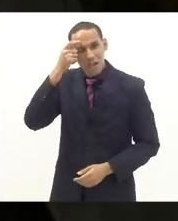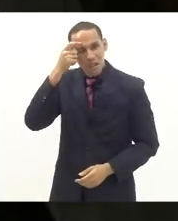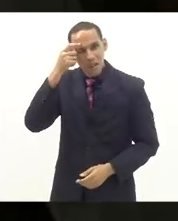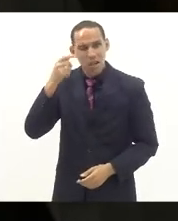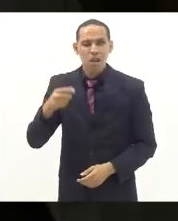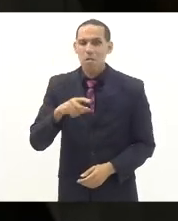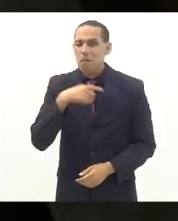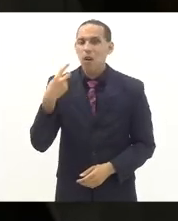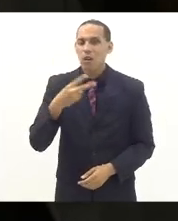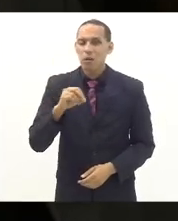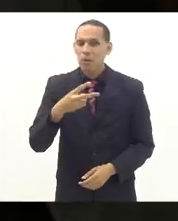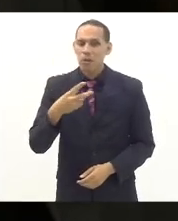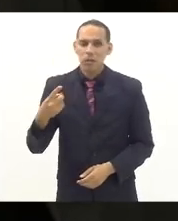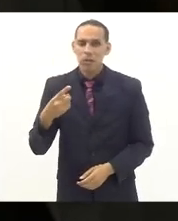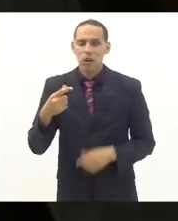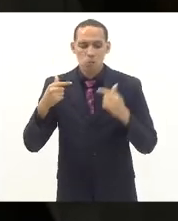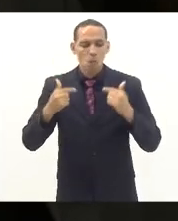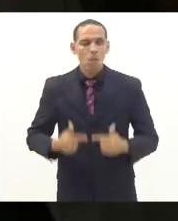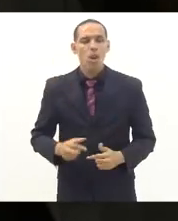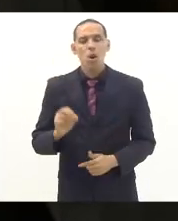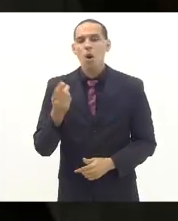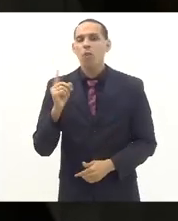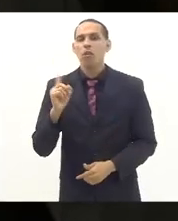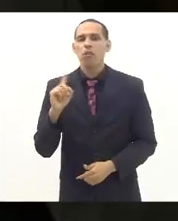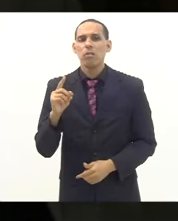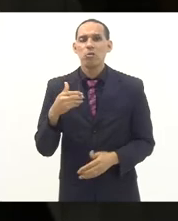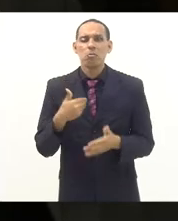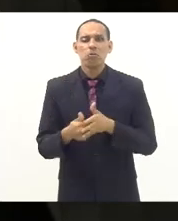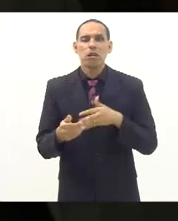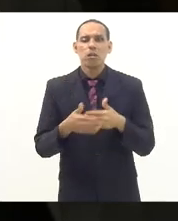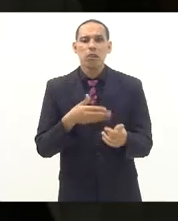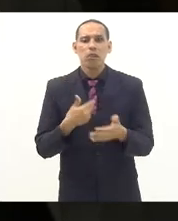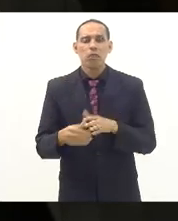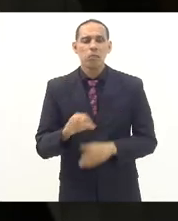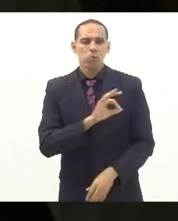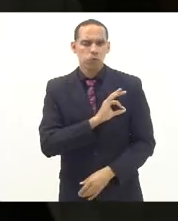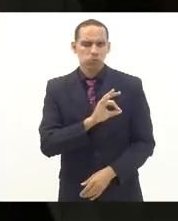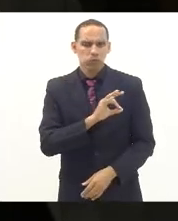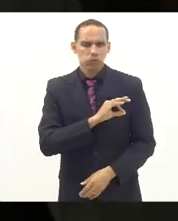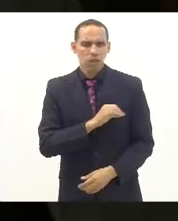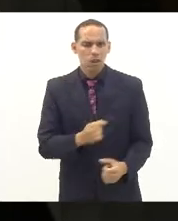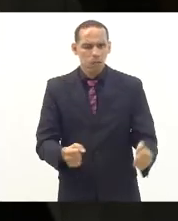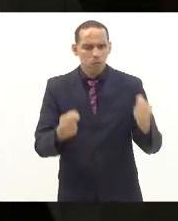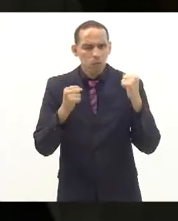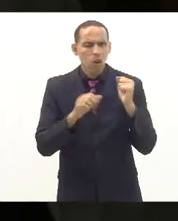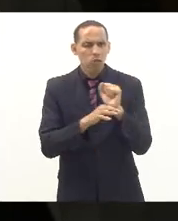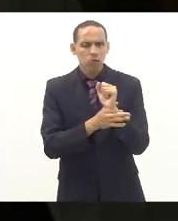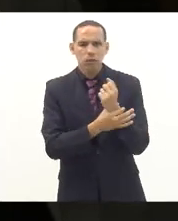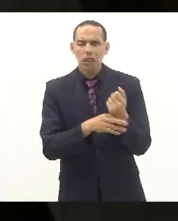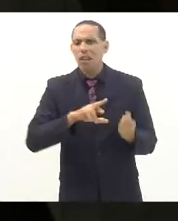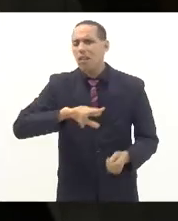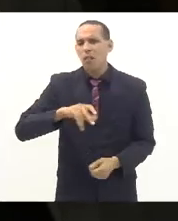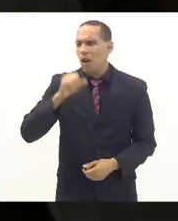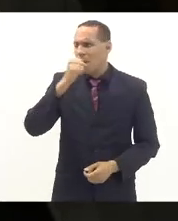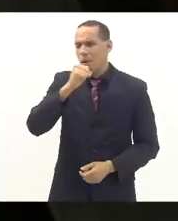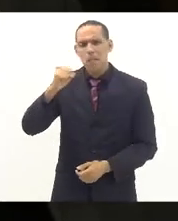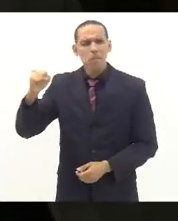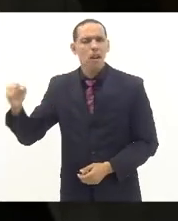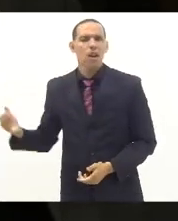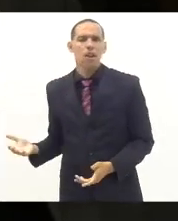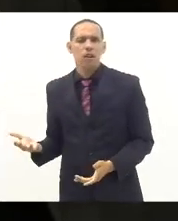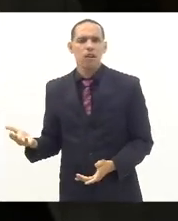de 2021 fossem inocentes ou não pouco importa o papel da polícia e das forças de segurança e do estado não é matar